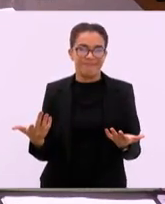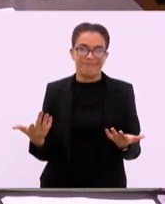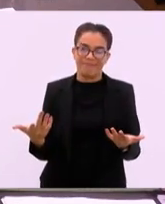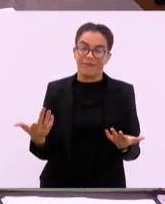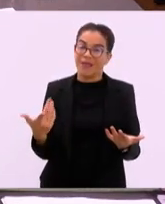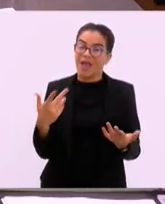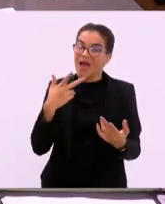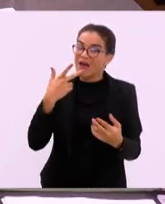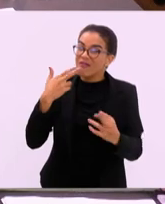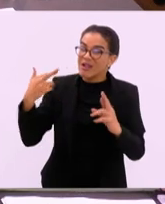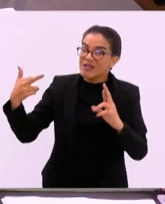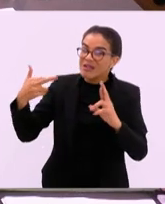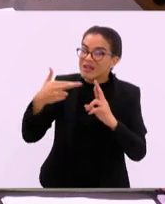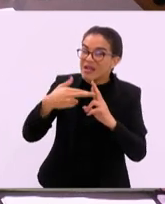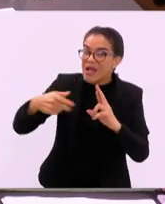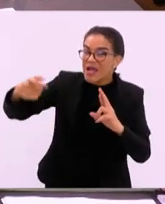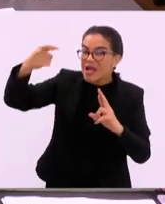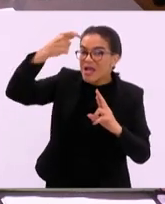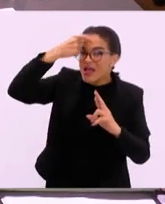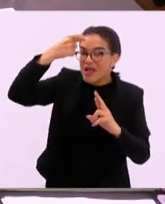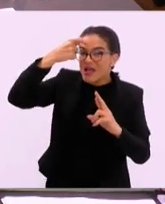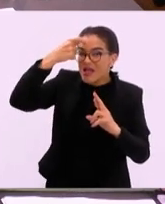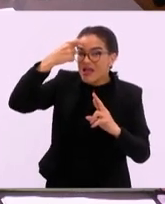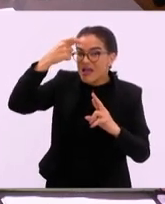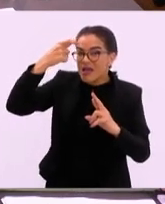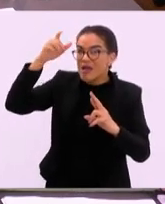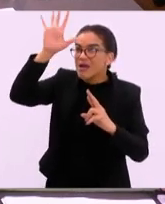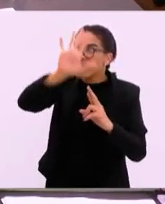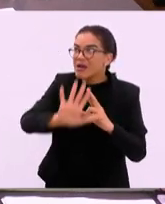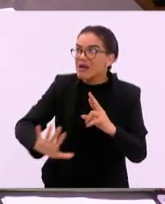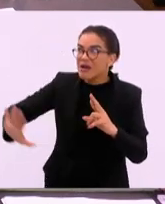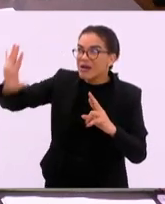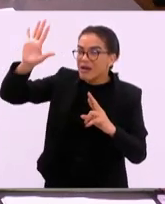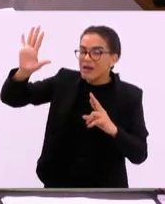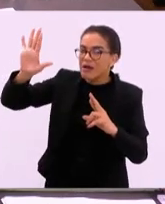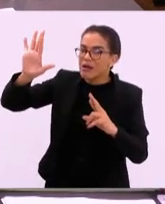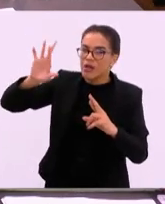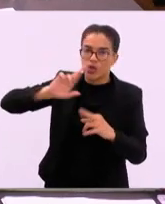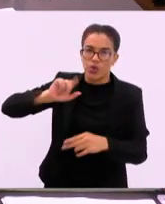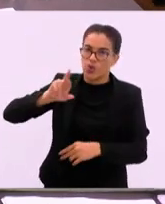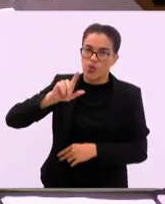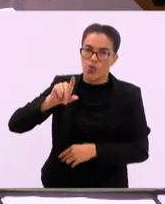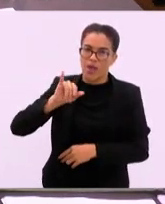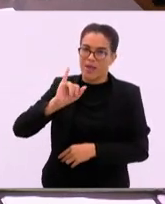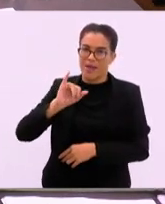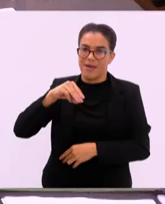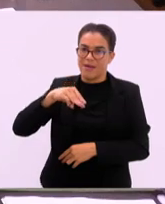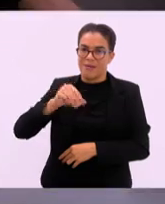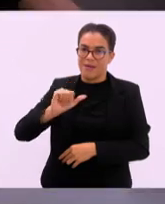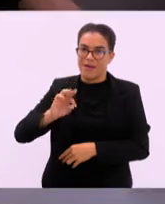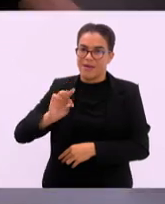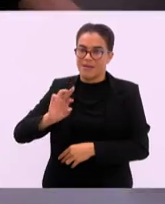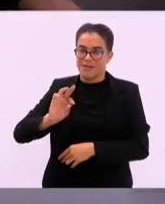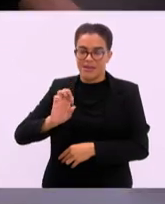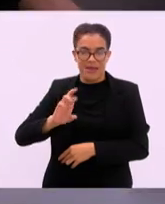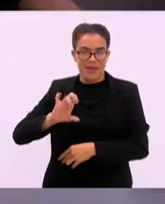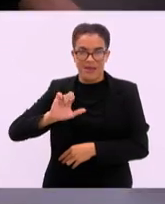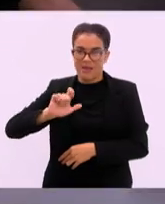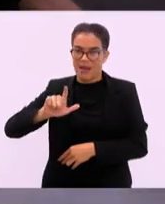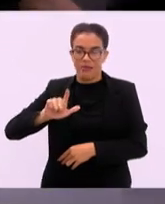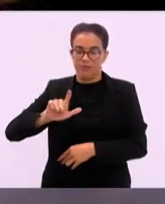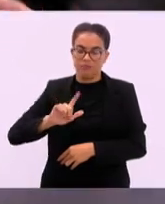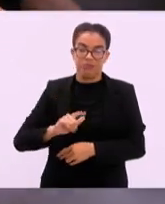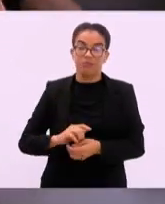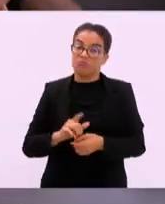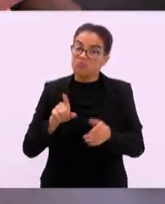Ela está se referindo à memória da Casa Firjan, né? Se for ao imóvel, não é imaterial. Por isso que eu estou fazendo perguntando à